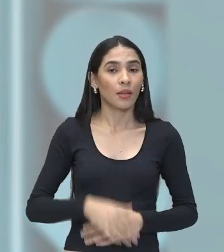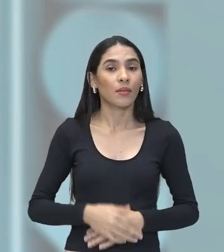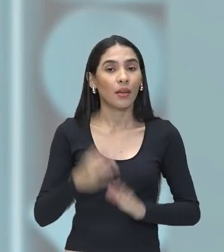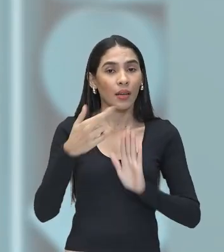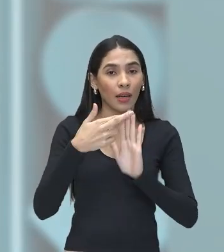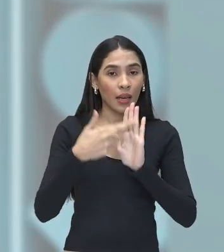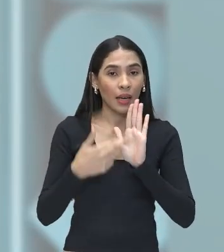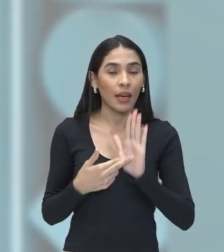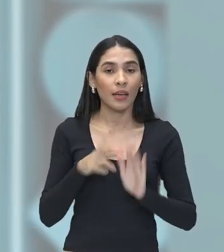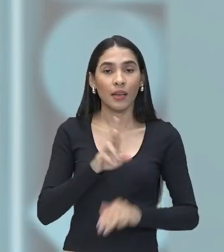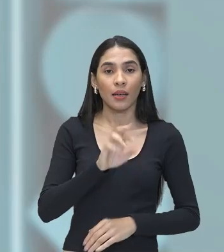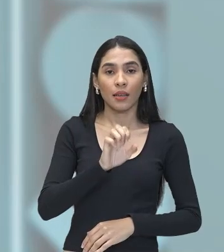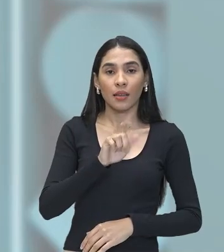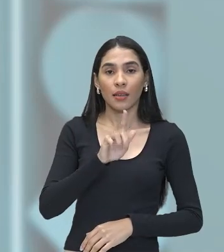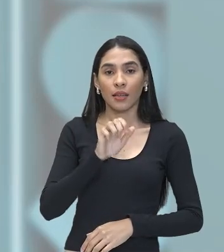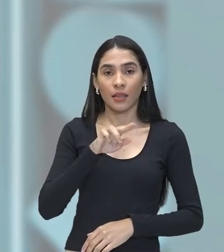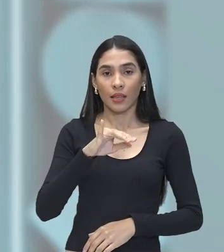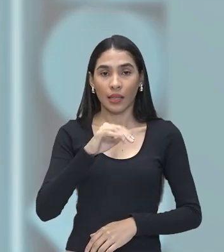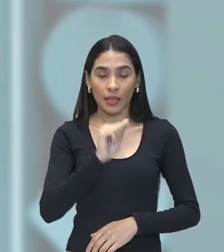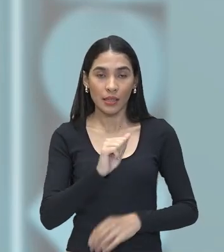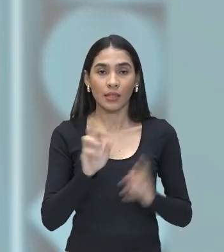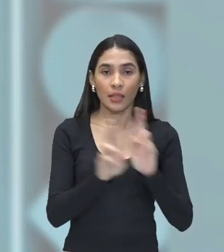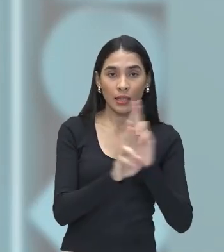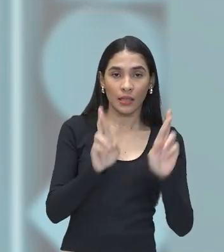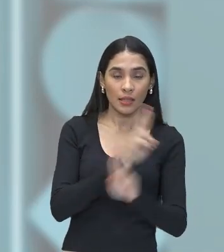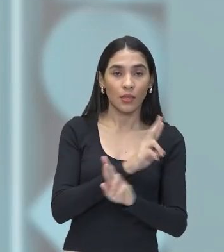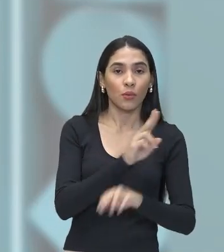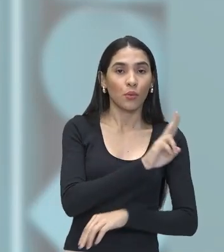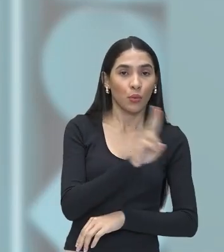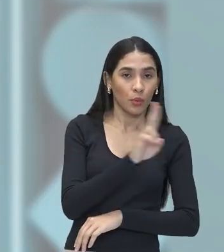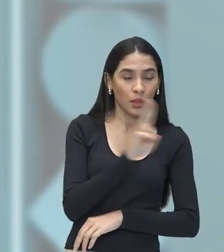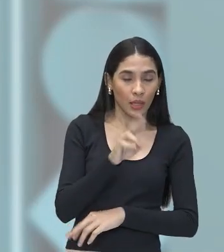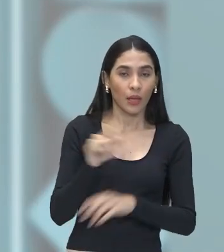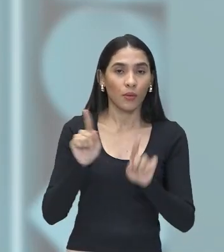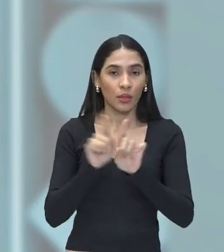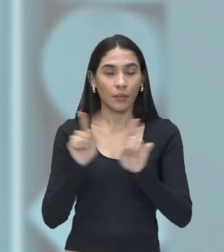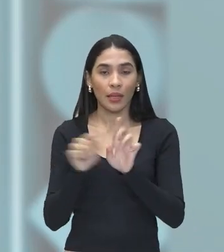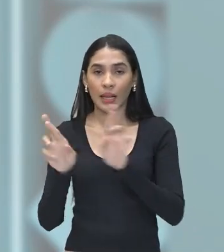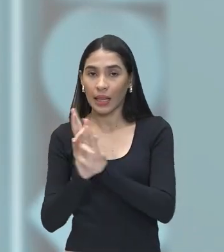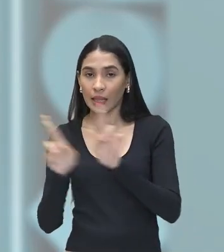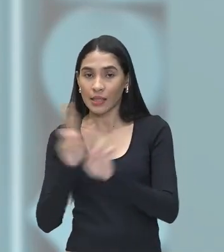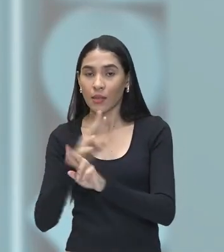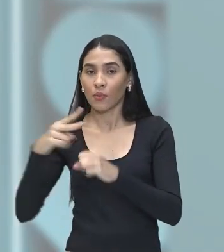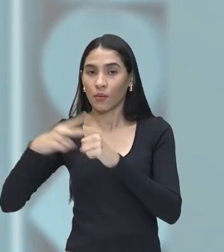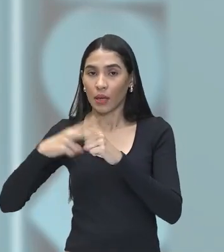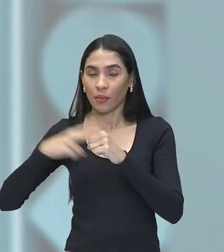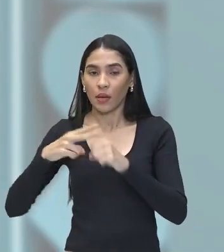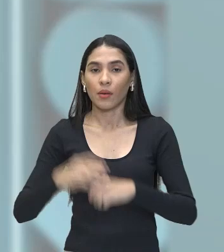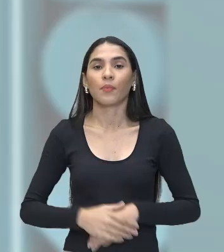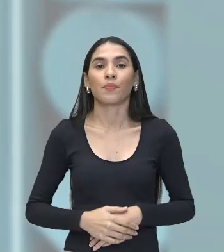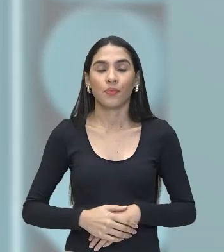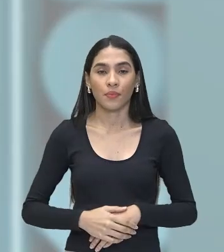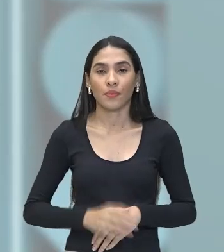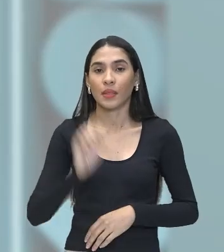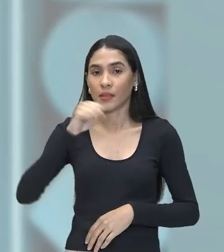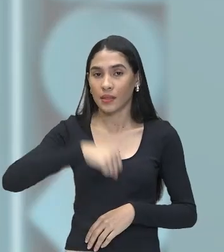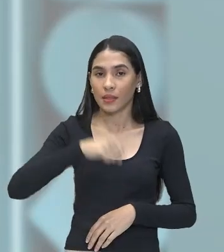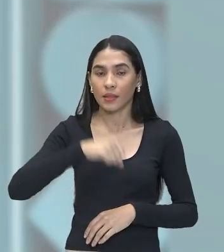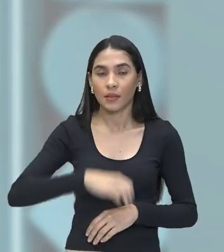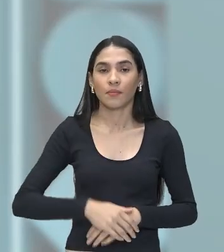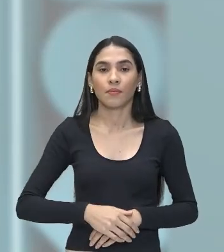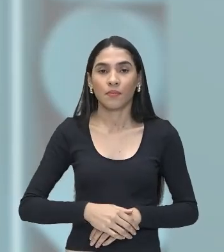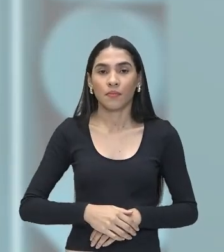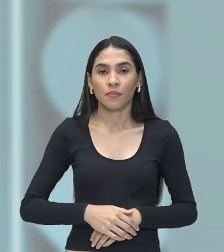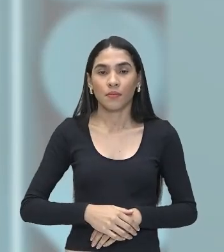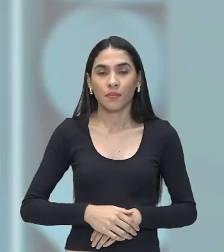de regência, tanto regência nominal quanto regência verbal, elas fazem parte aí